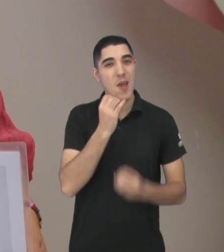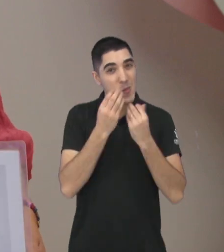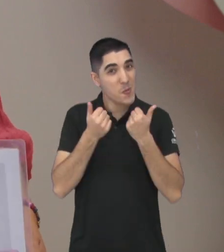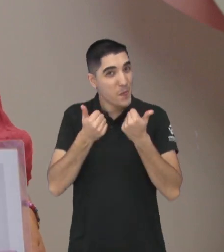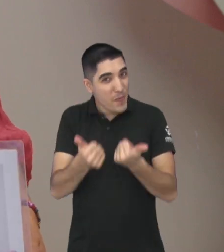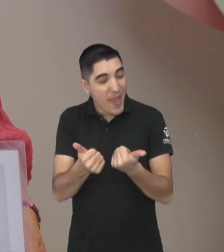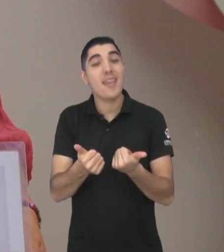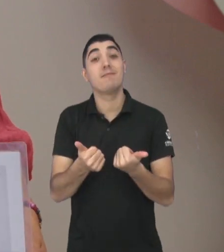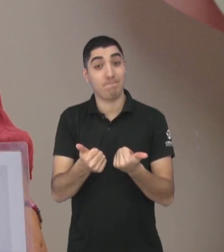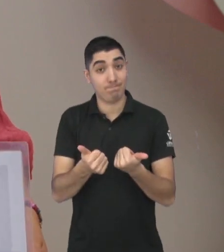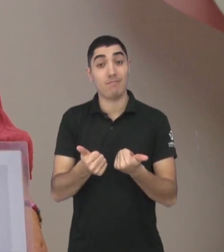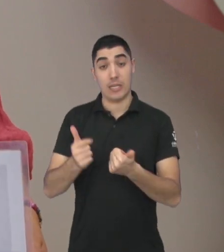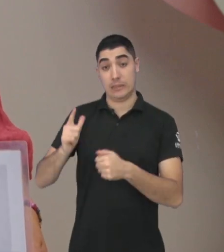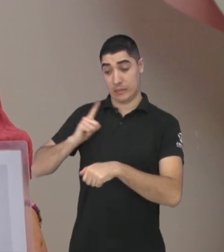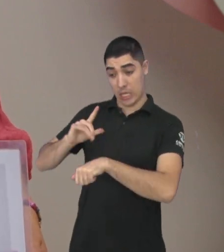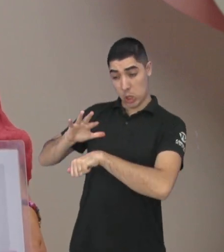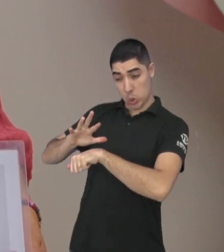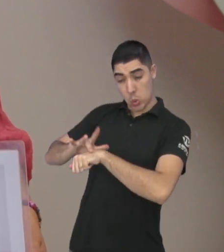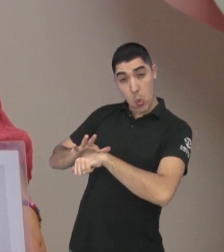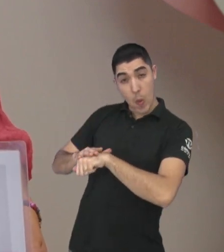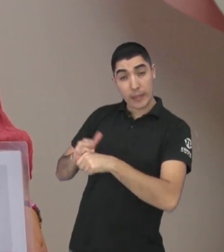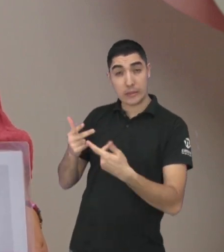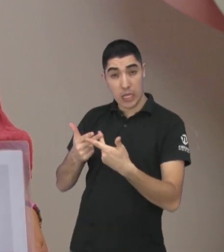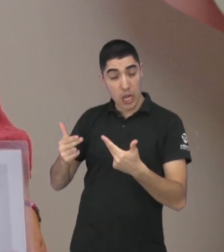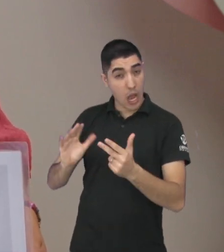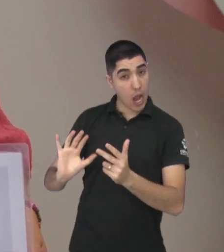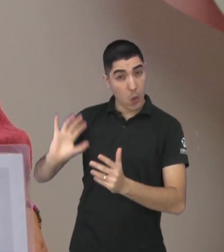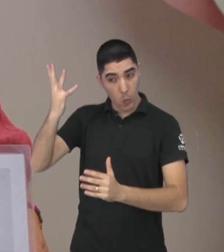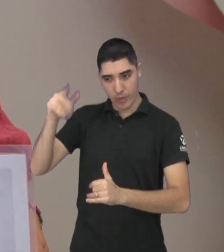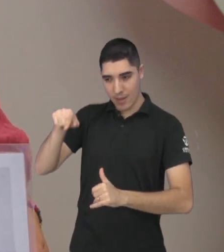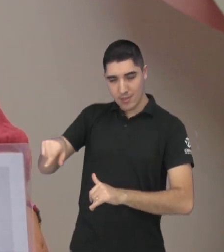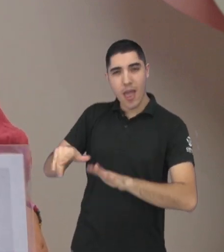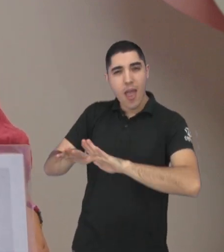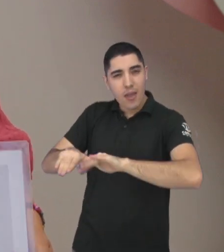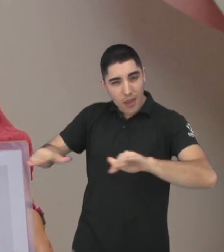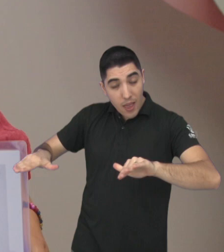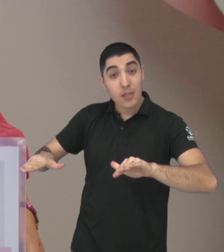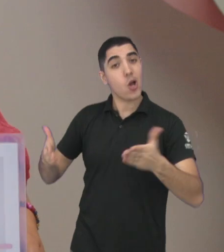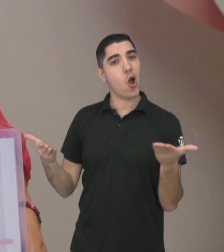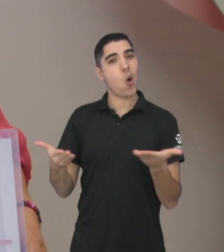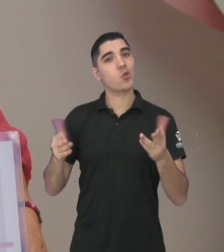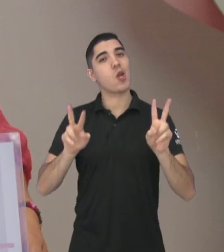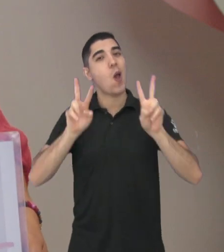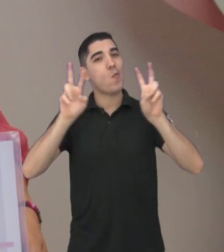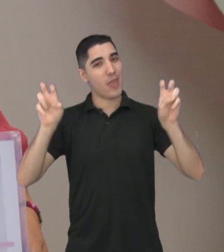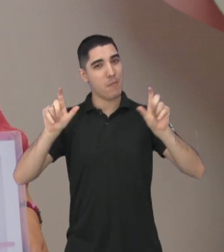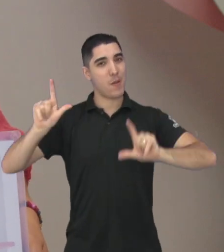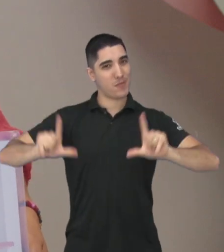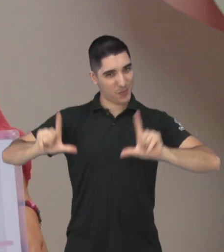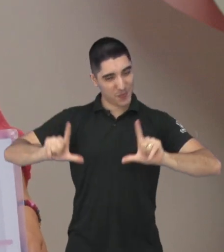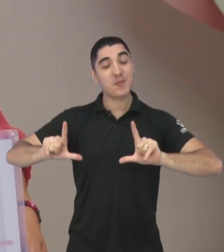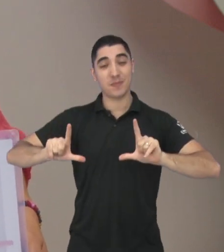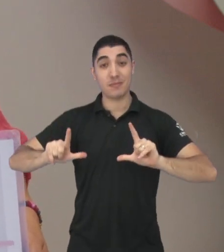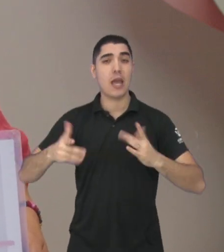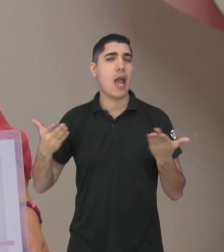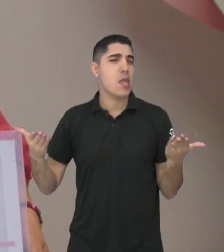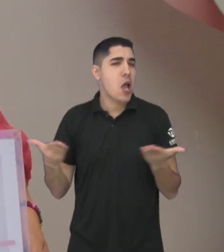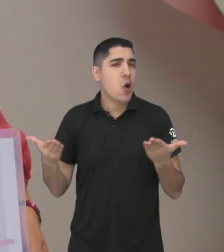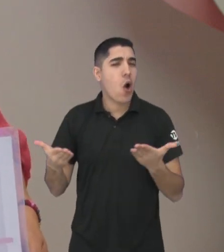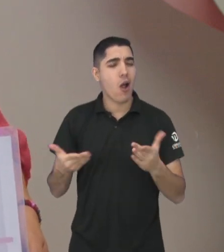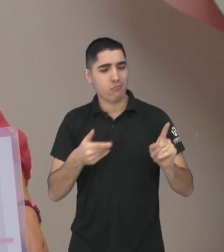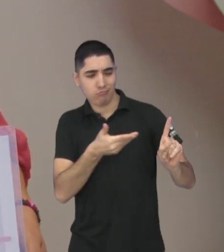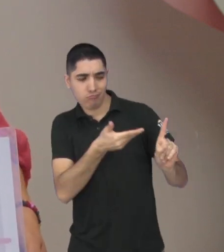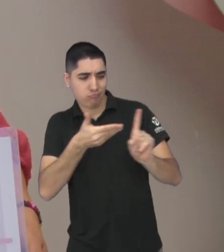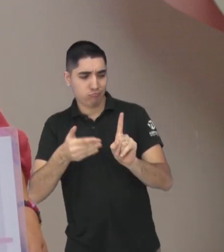Olá, tudo bem? Doenças virais mais comuns da infância é tema do De Bem com Você de hoje. E quem vai esclarecer